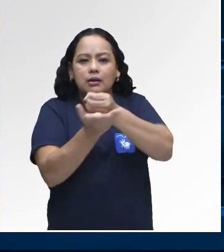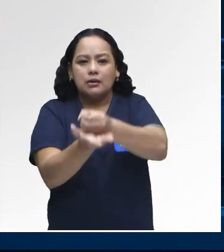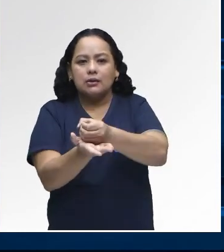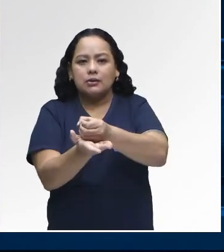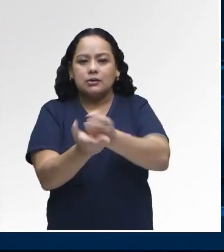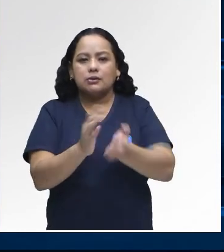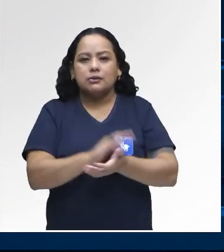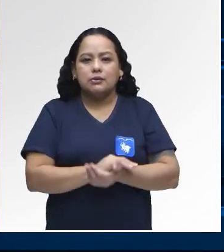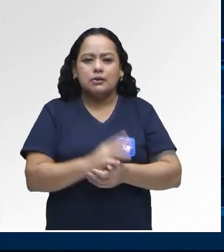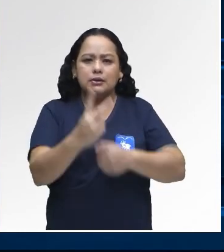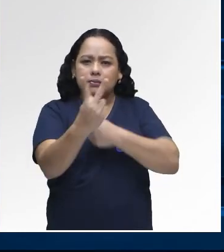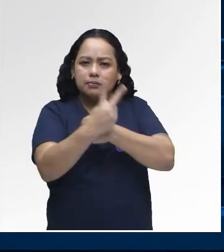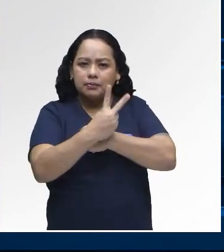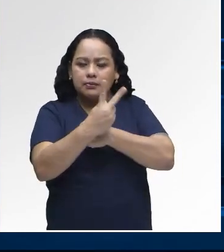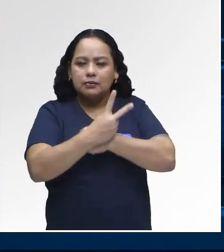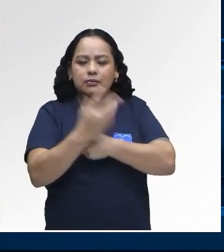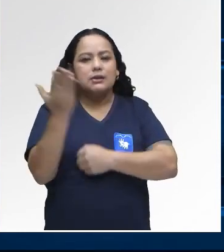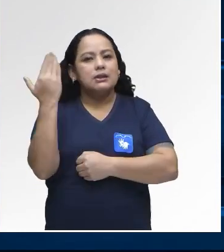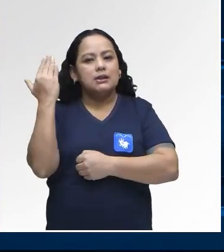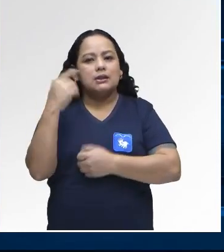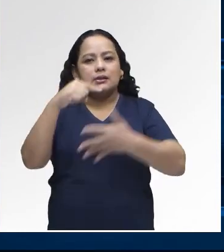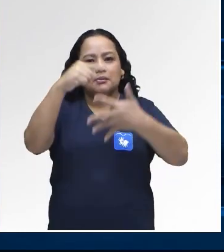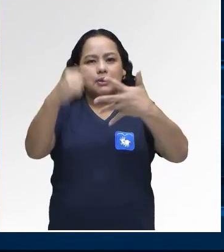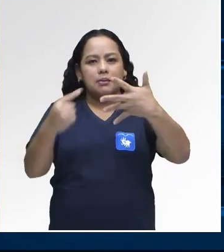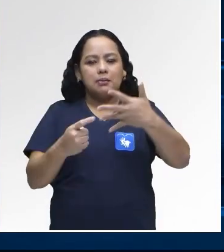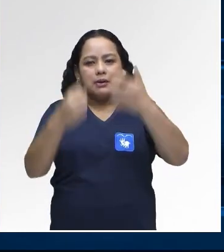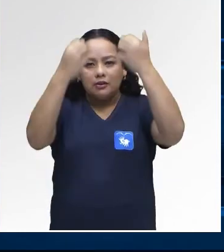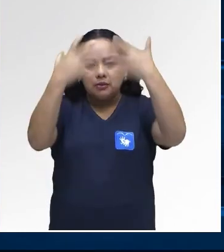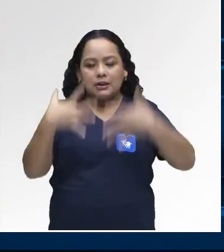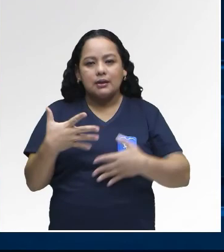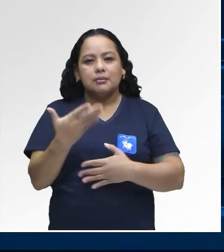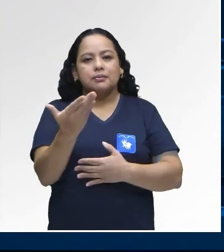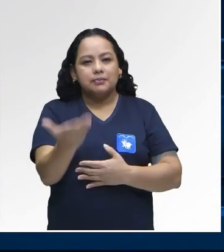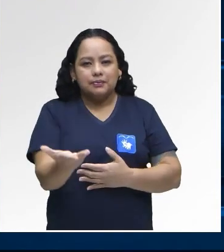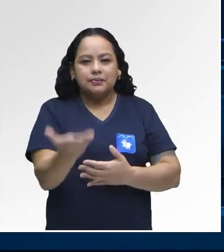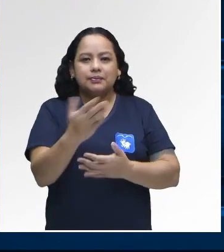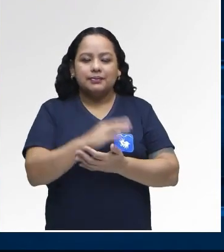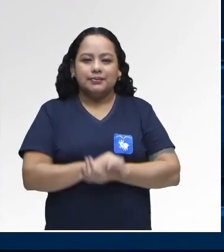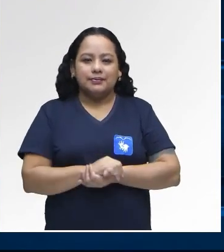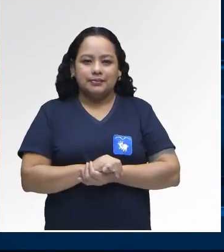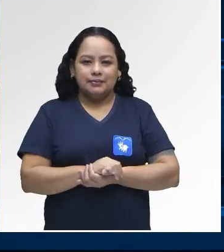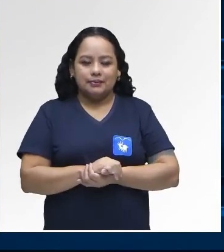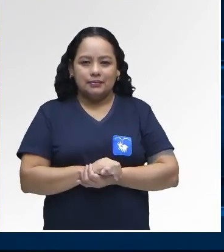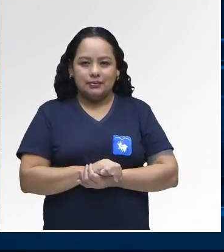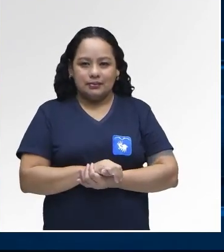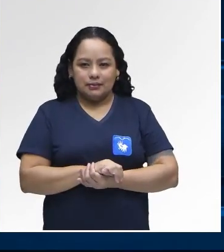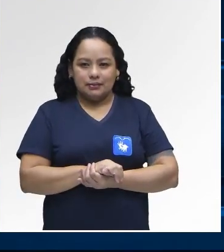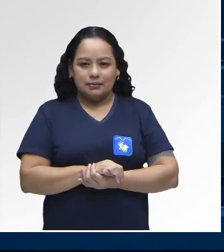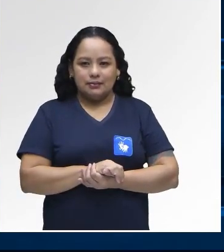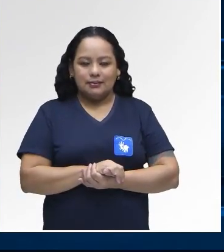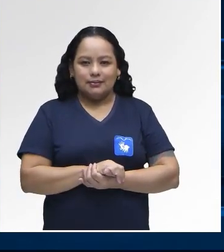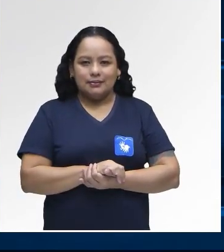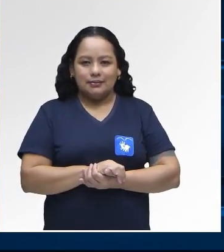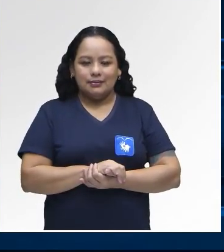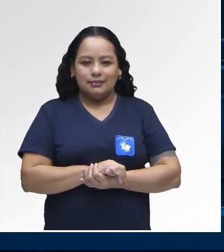fatores protetores que eu já citei para vocês, certo?